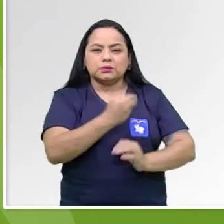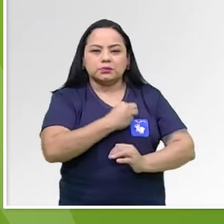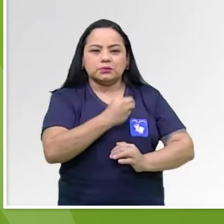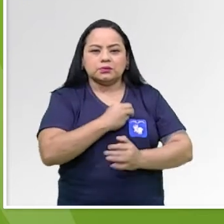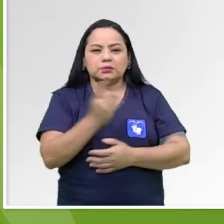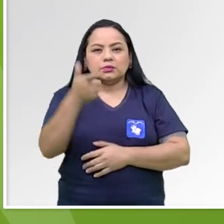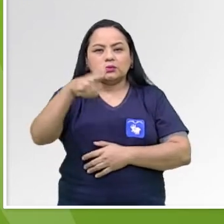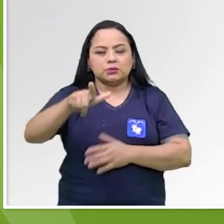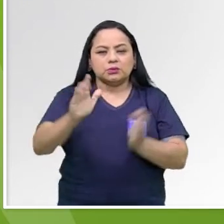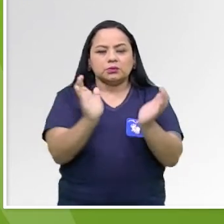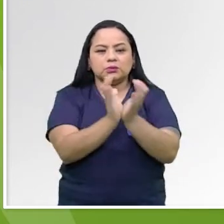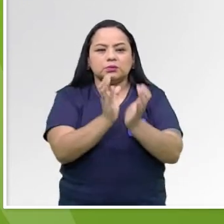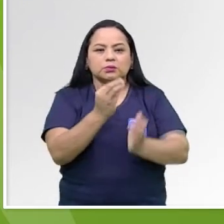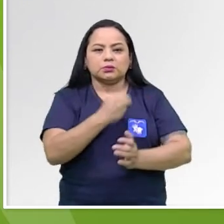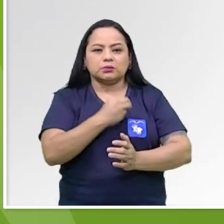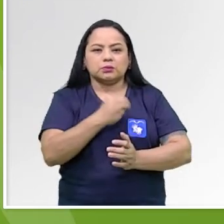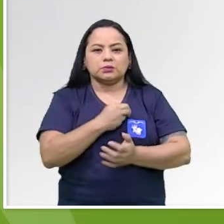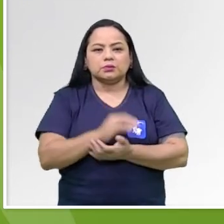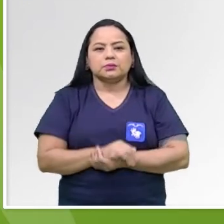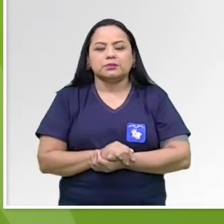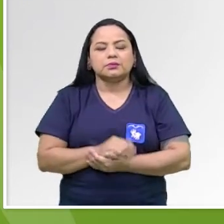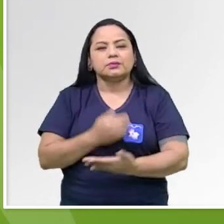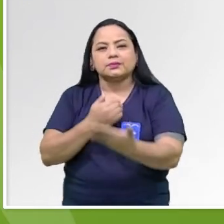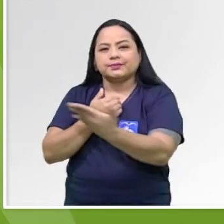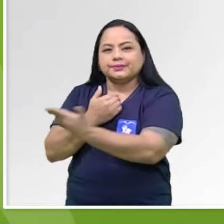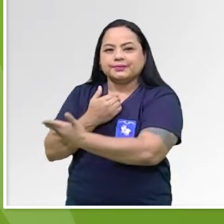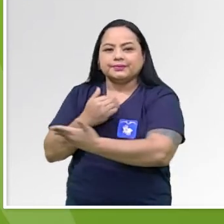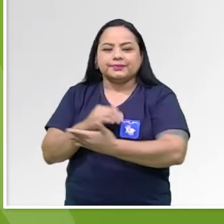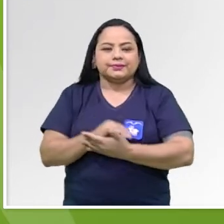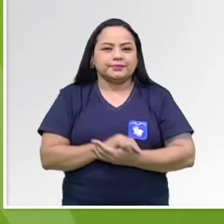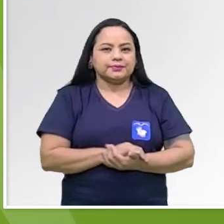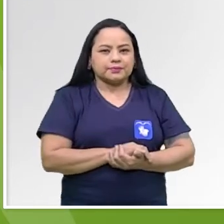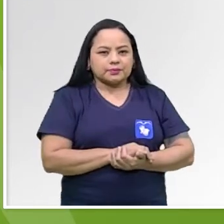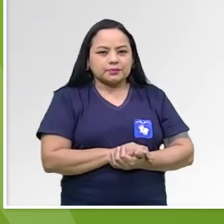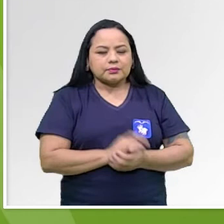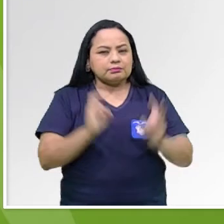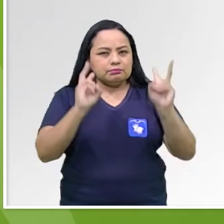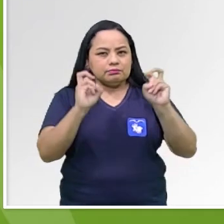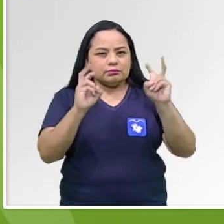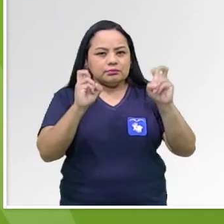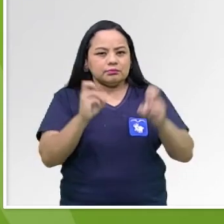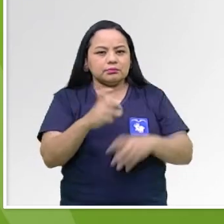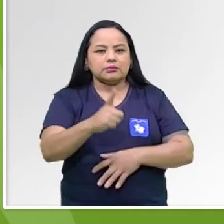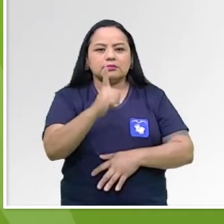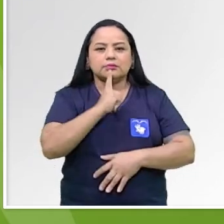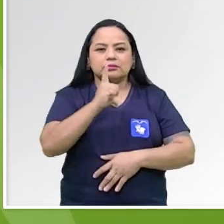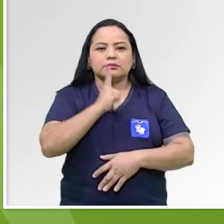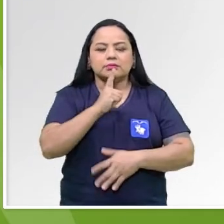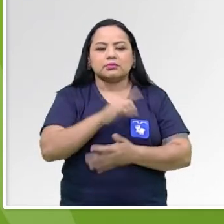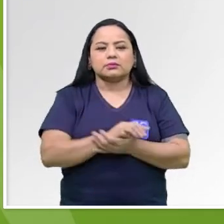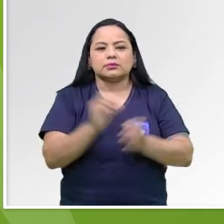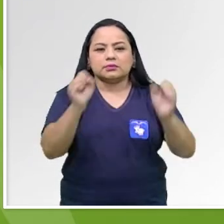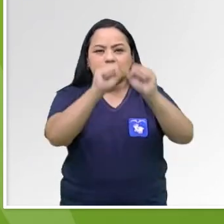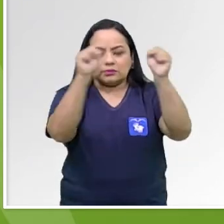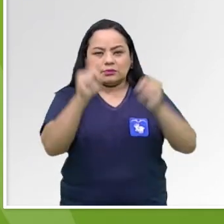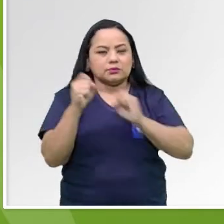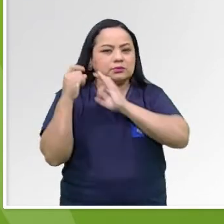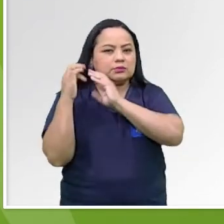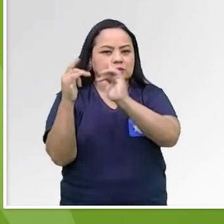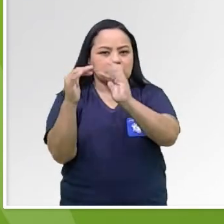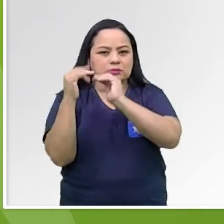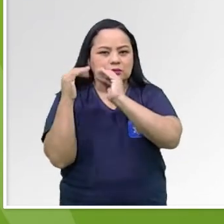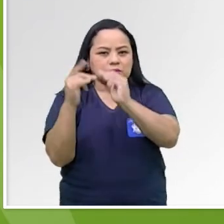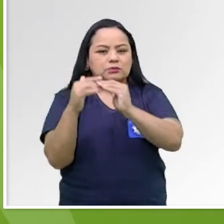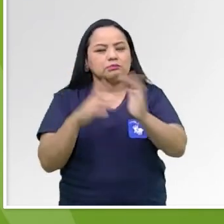de mamíferos são os primatas. Os primatas, eles possuem um sistema nervoso